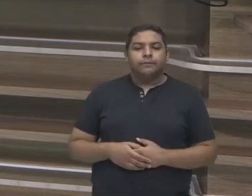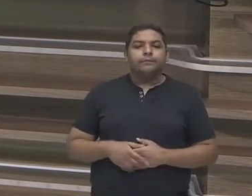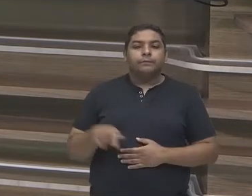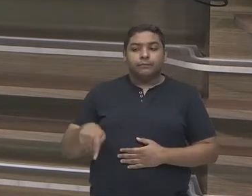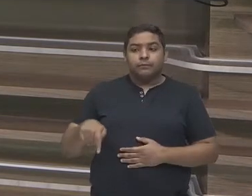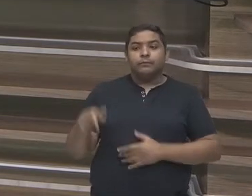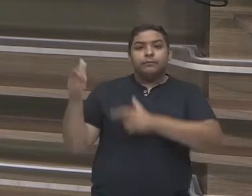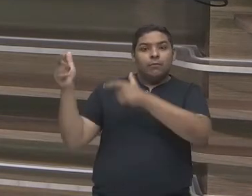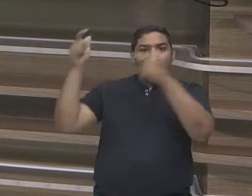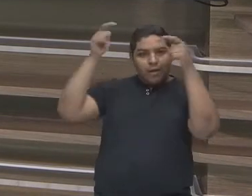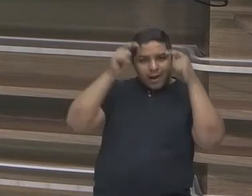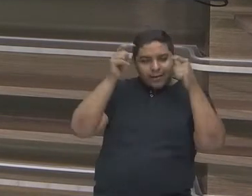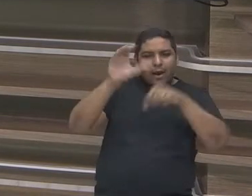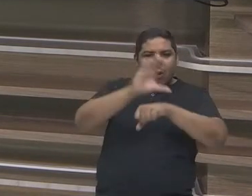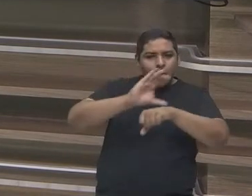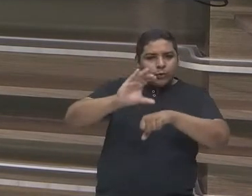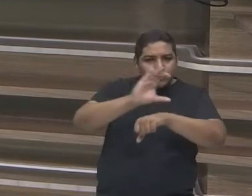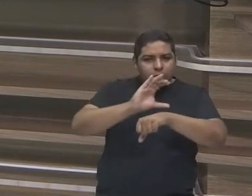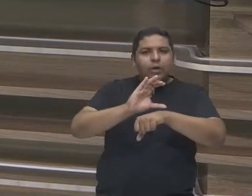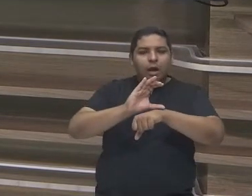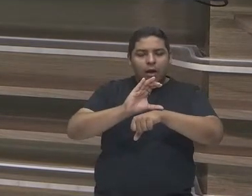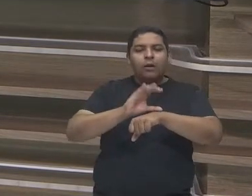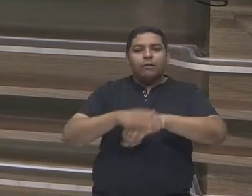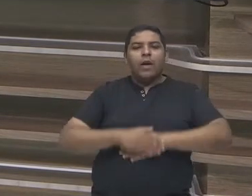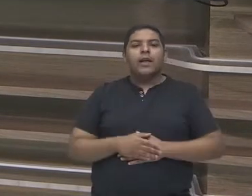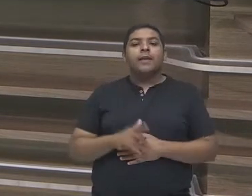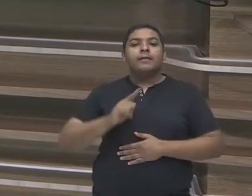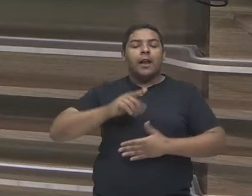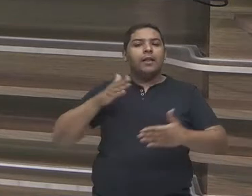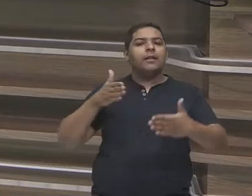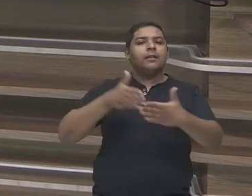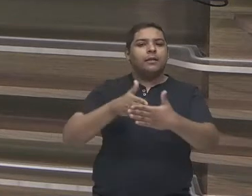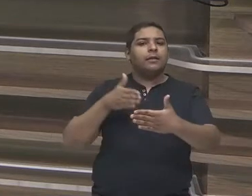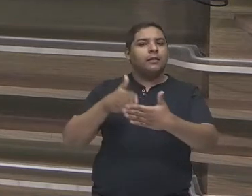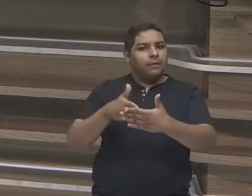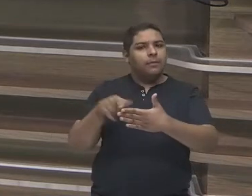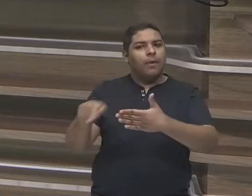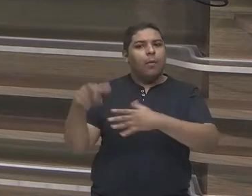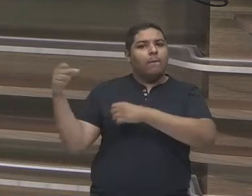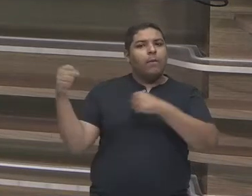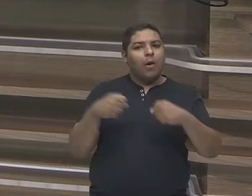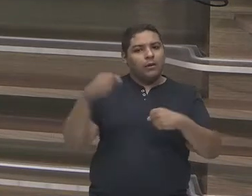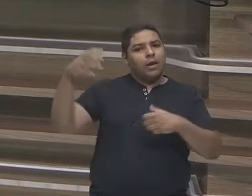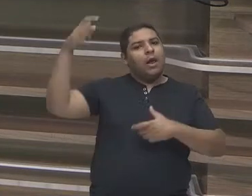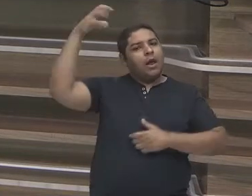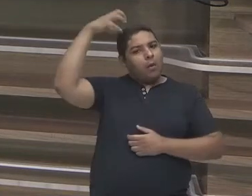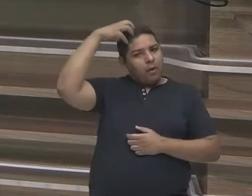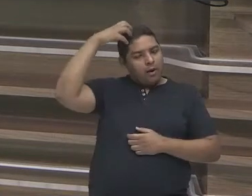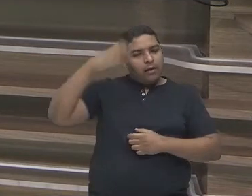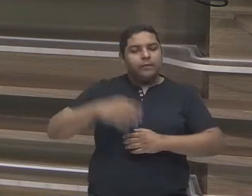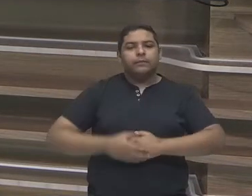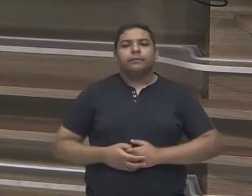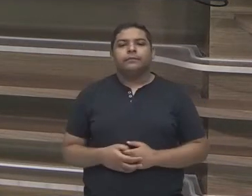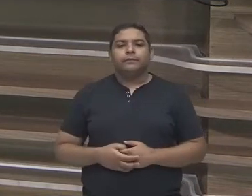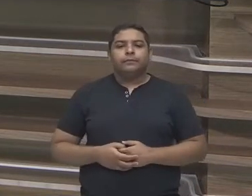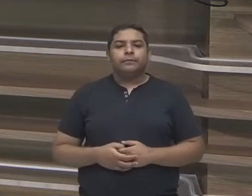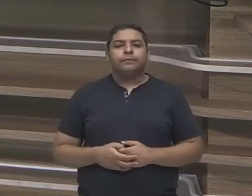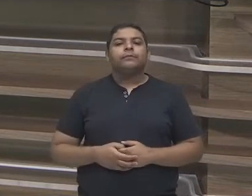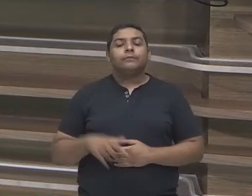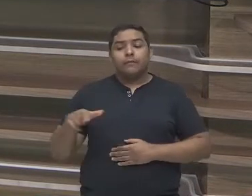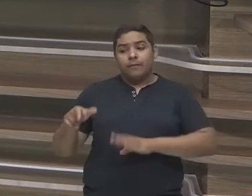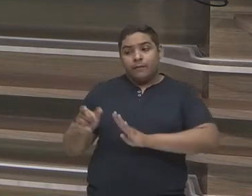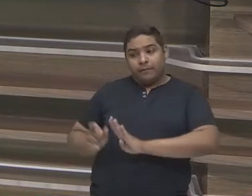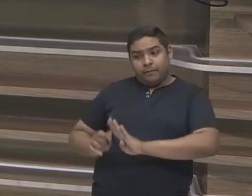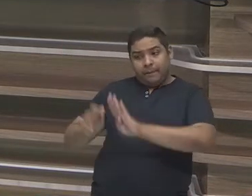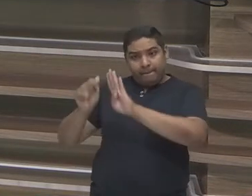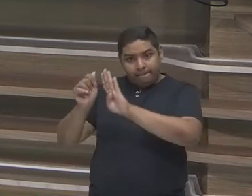vai delimitar o poder do rei, é o momento oportuno para que a burguesia, certo? A